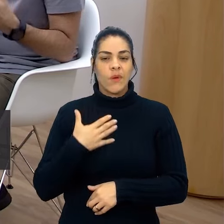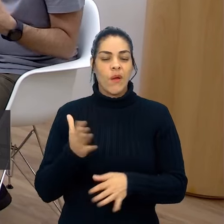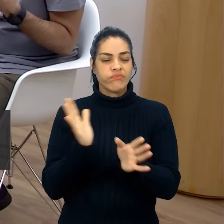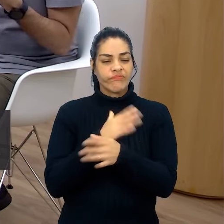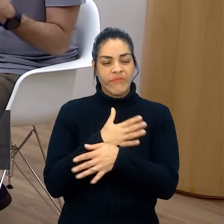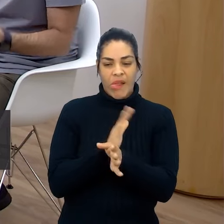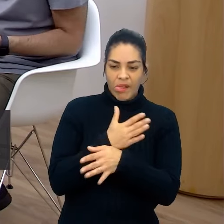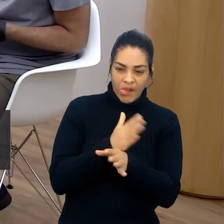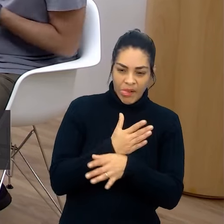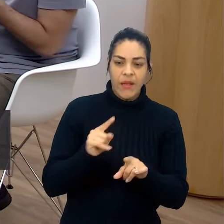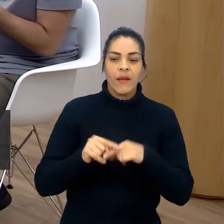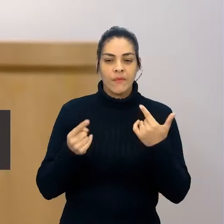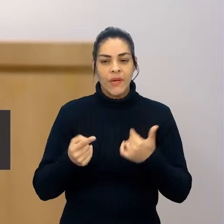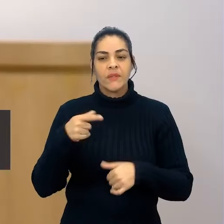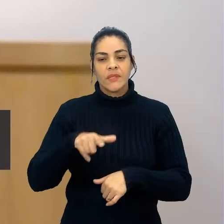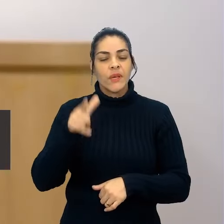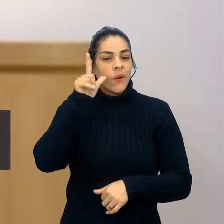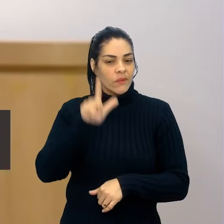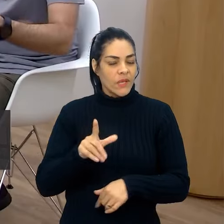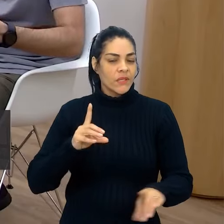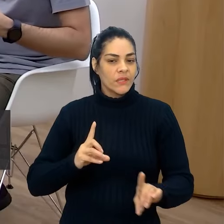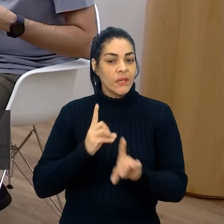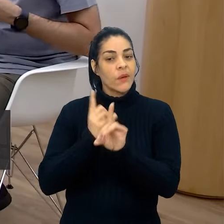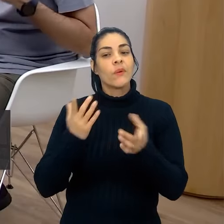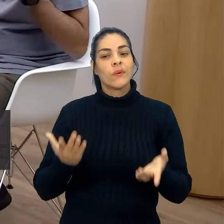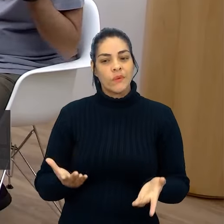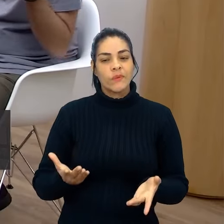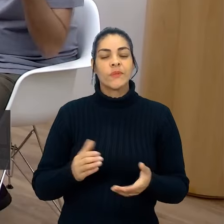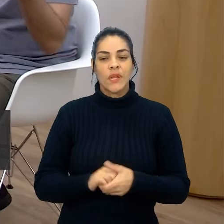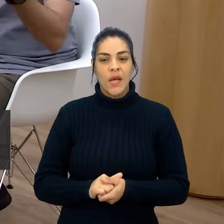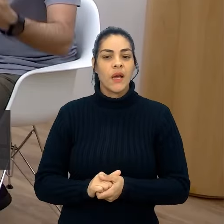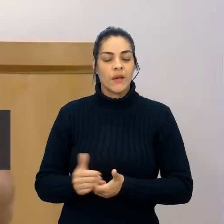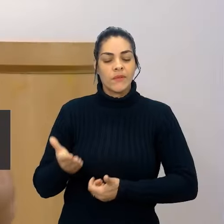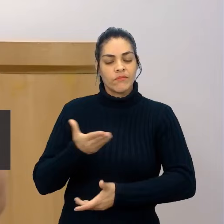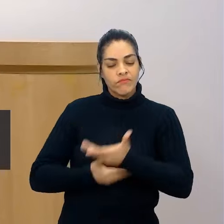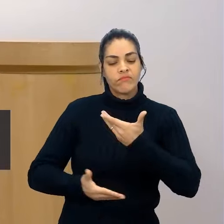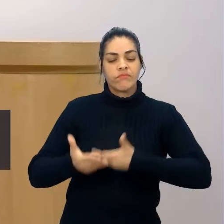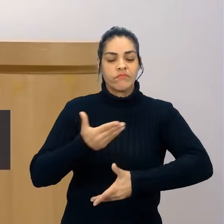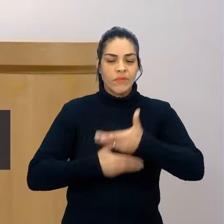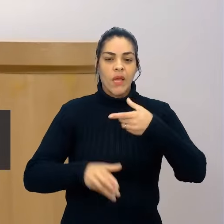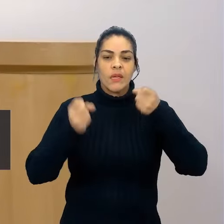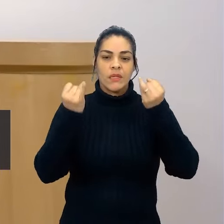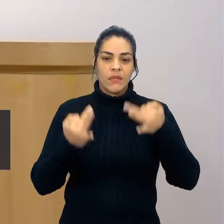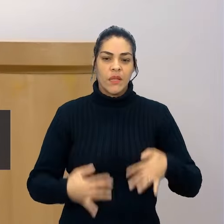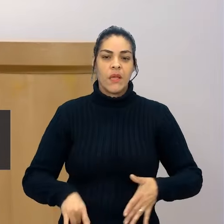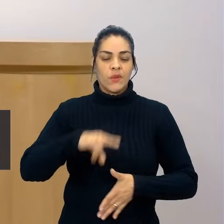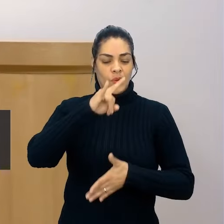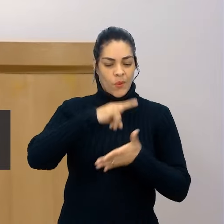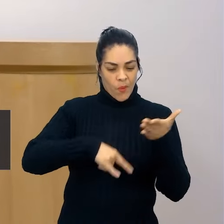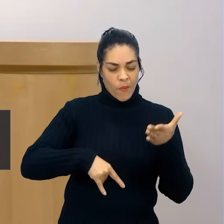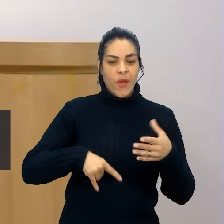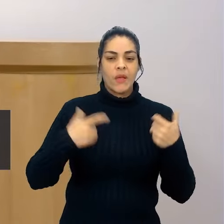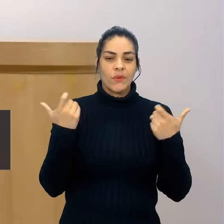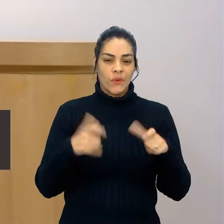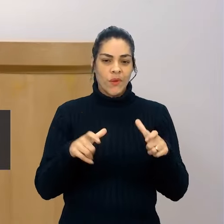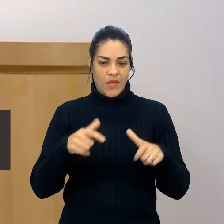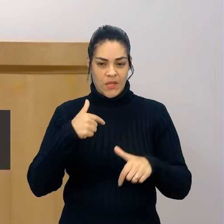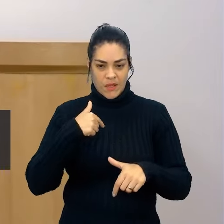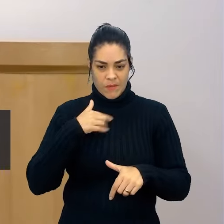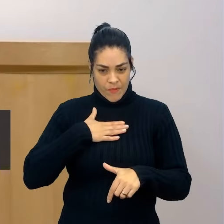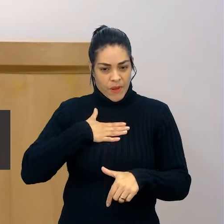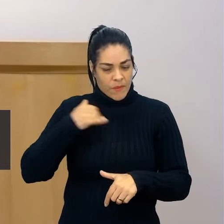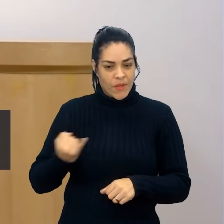que você vai se achando também, né? Um vai dando uma... falando onde que estão ali os documentos e tudo mais. E para mim foi